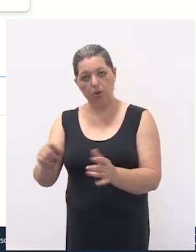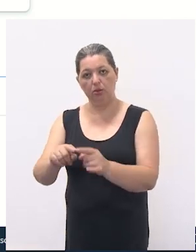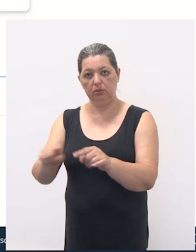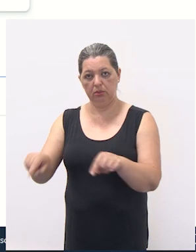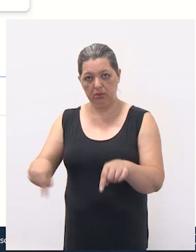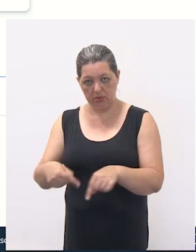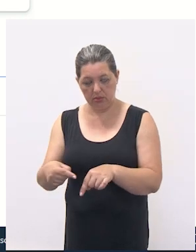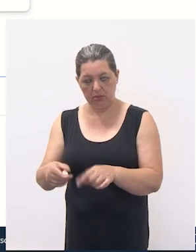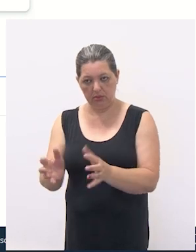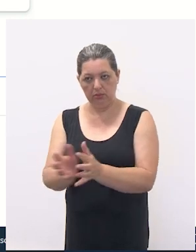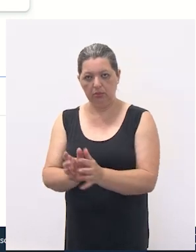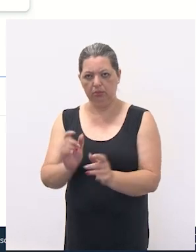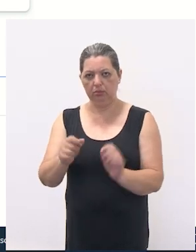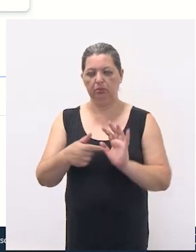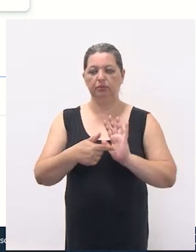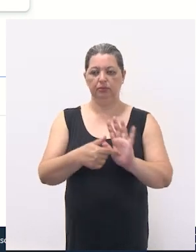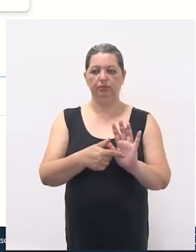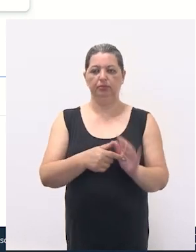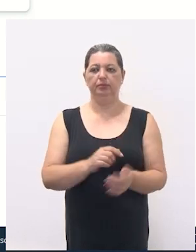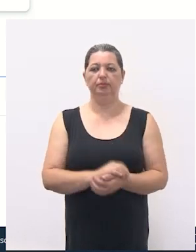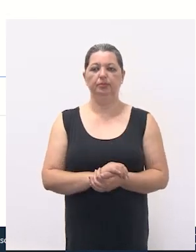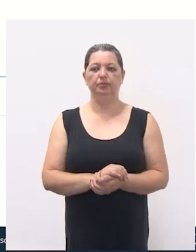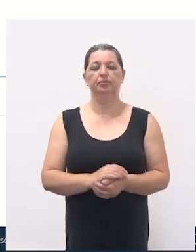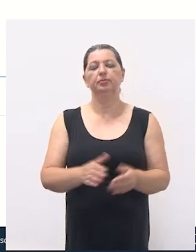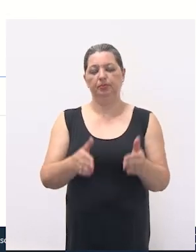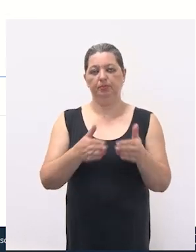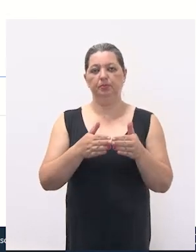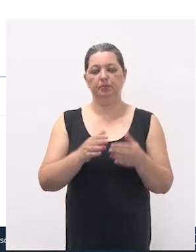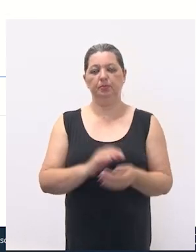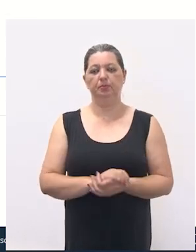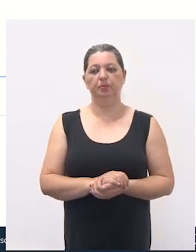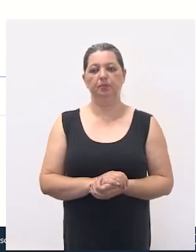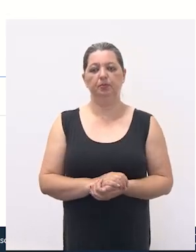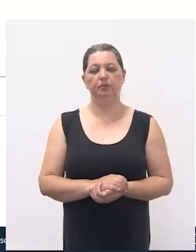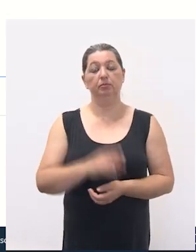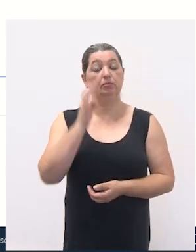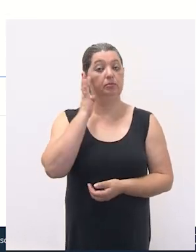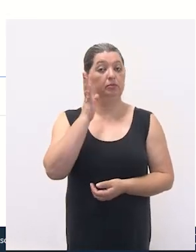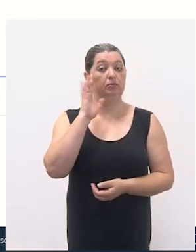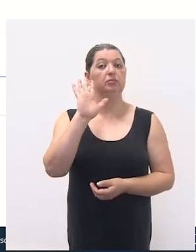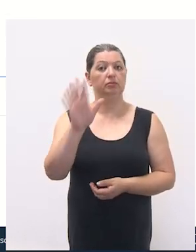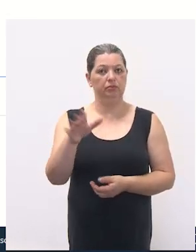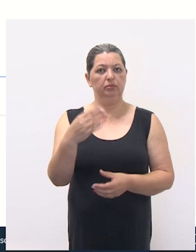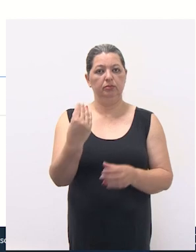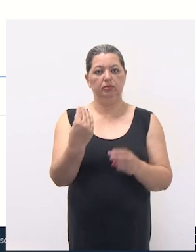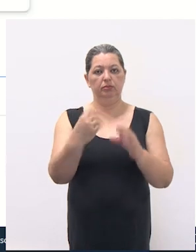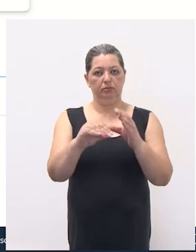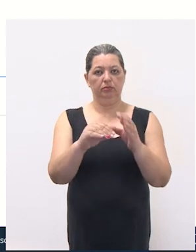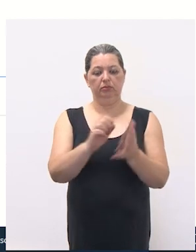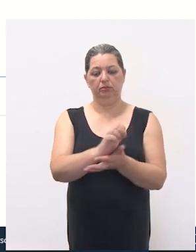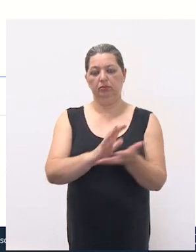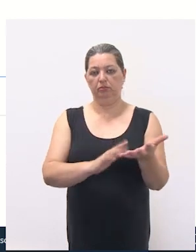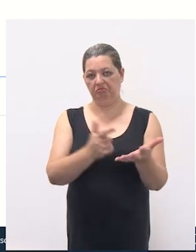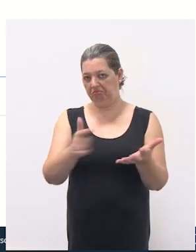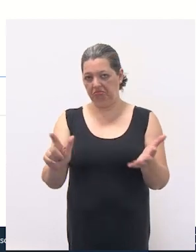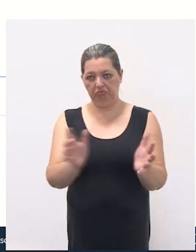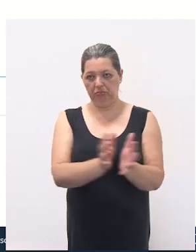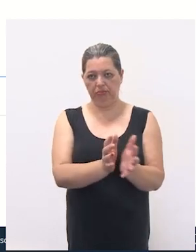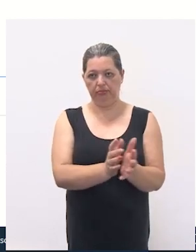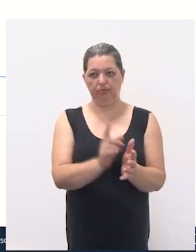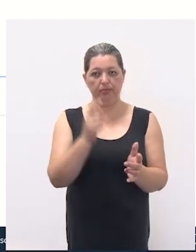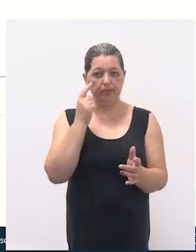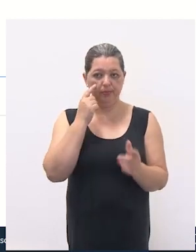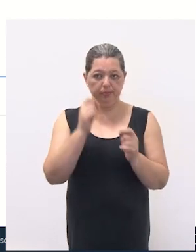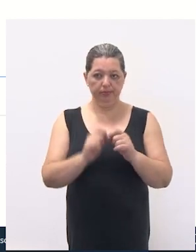mostrar aí uma atividade? Podemos. Por favor. Vamos imaginar que eu já postei uma atividade em alguma outra turma. Eu venho